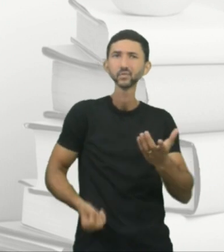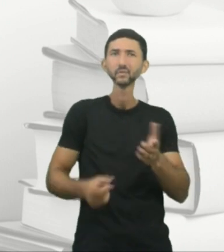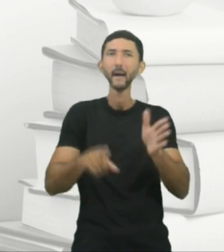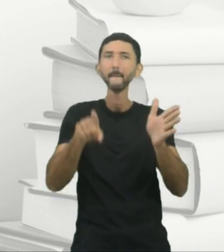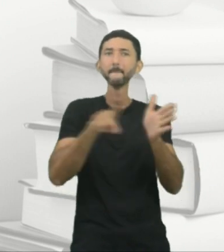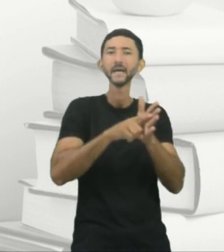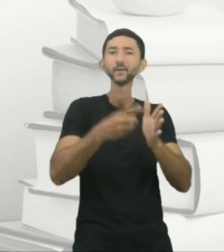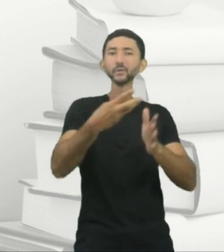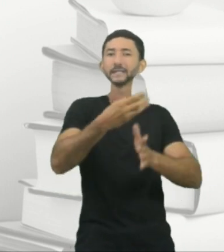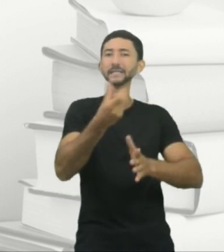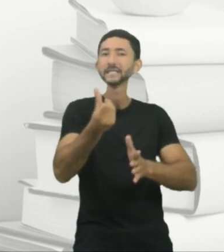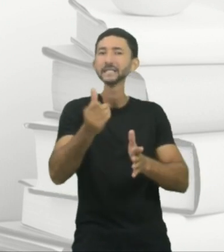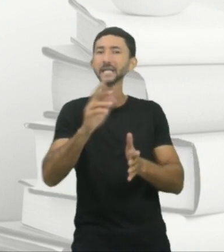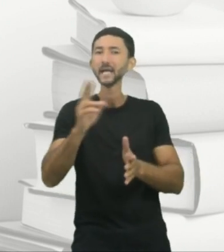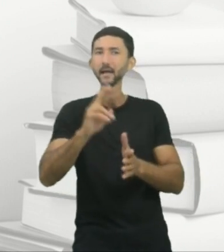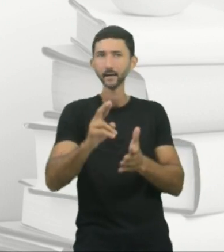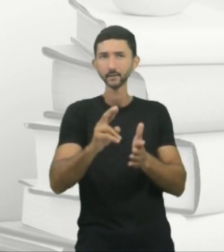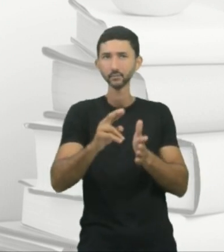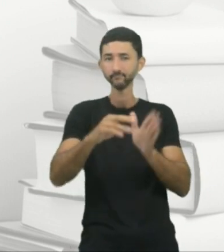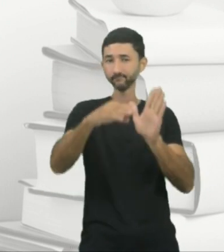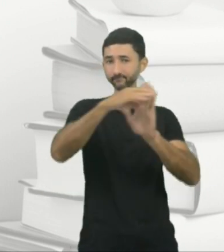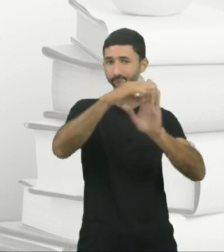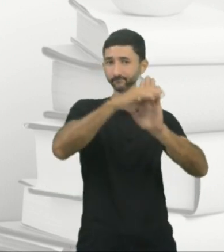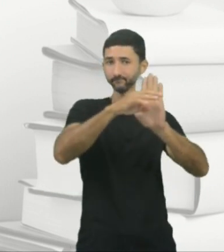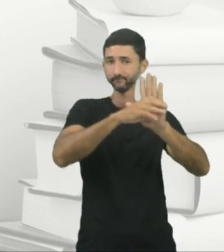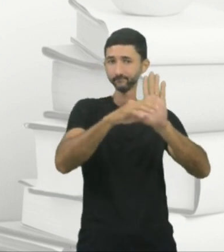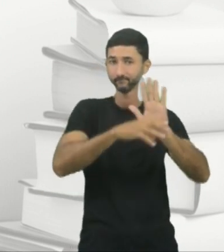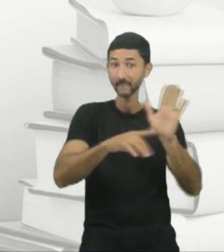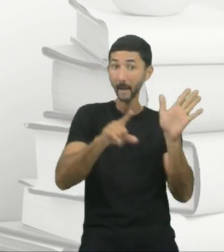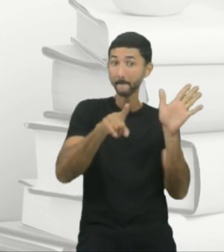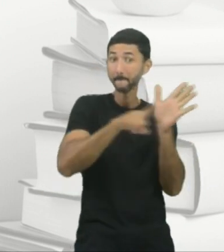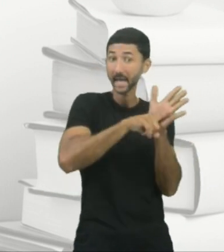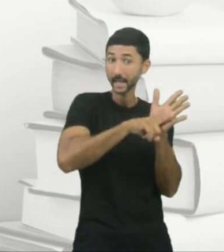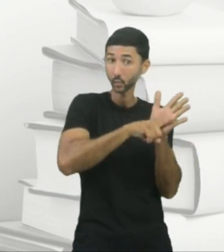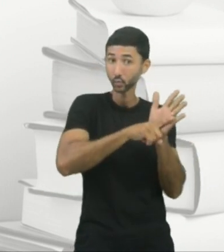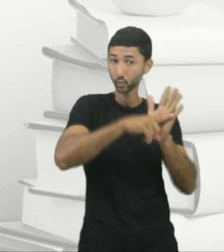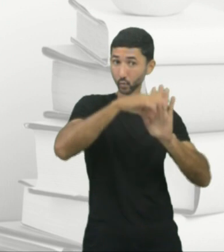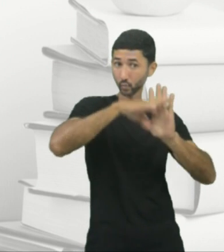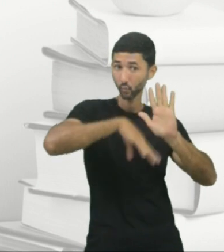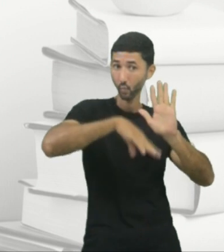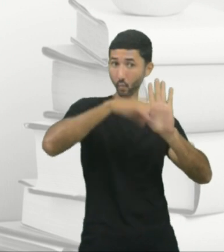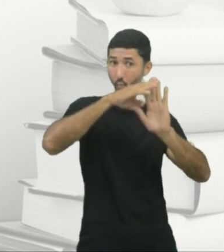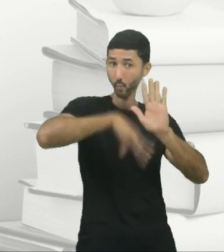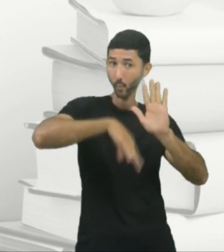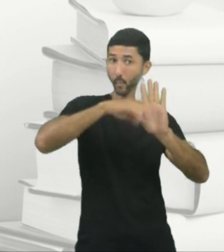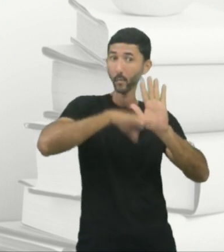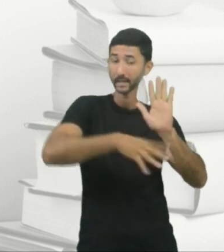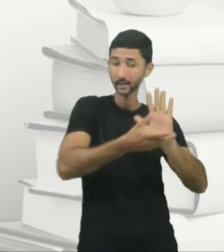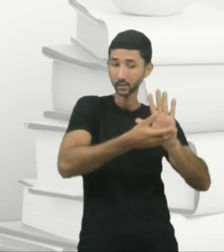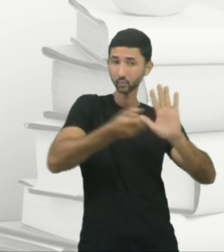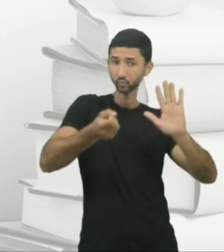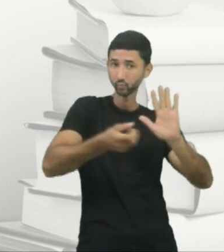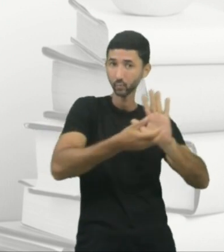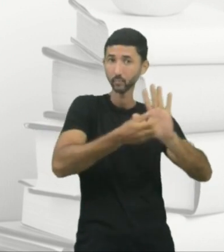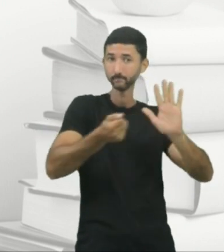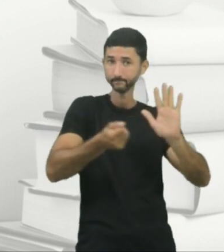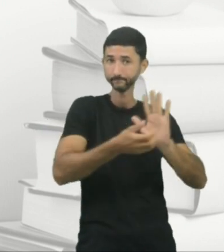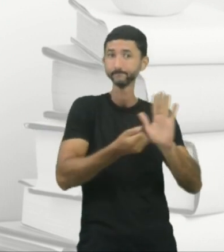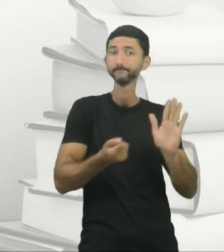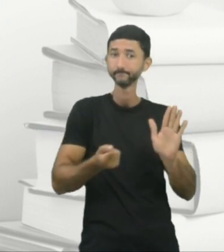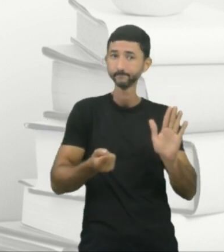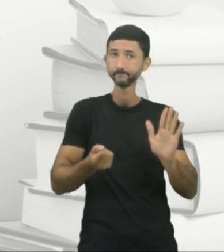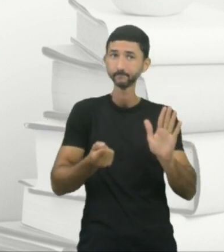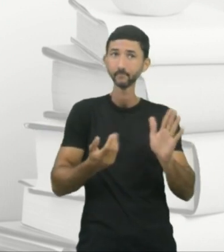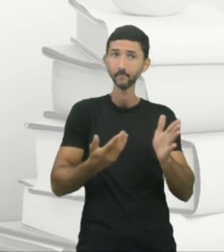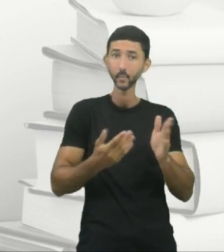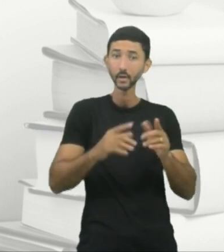menos R$ 36,00. Essas compras foram valores retirados dessa conta bancária, por